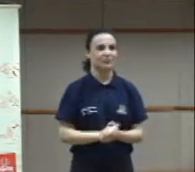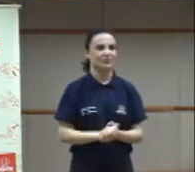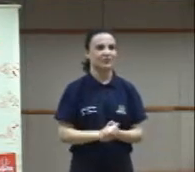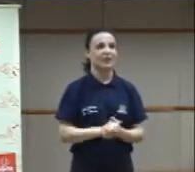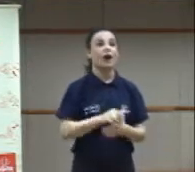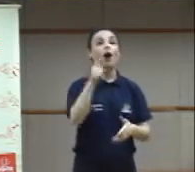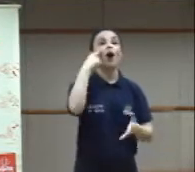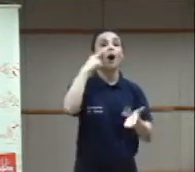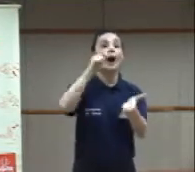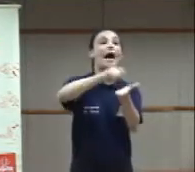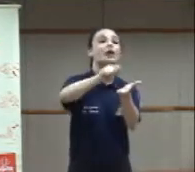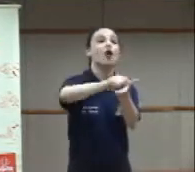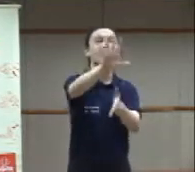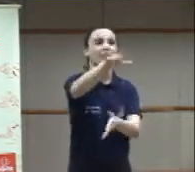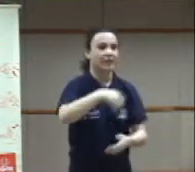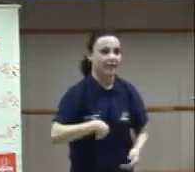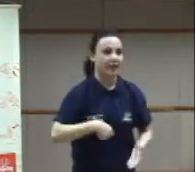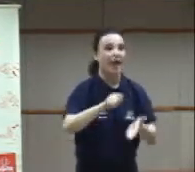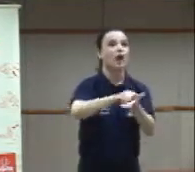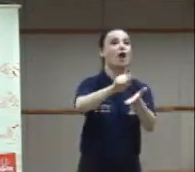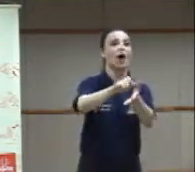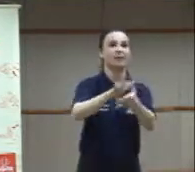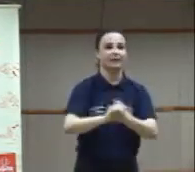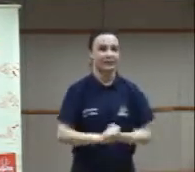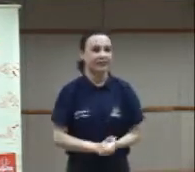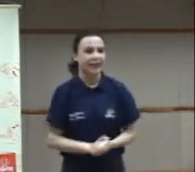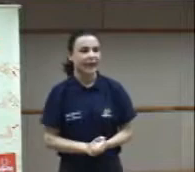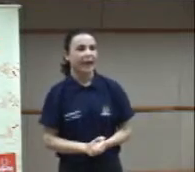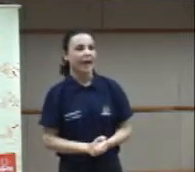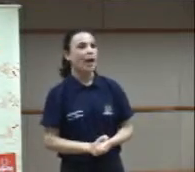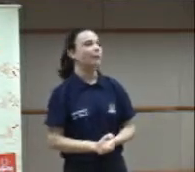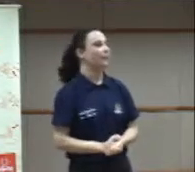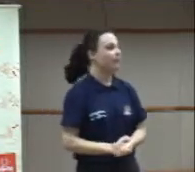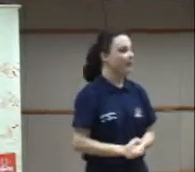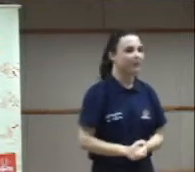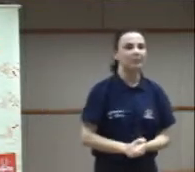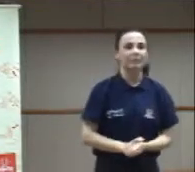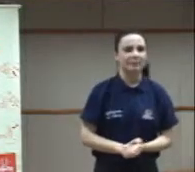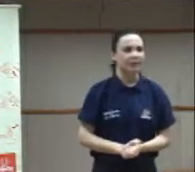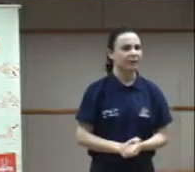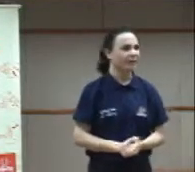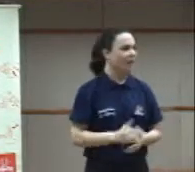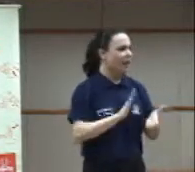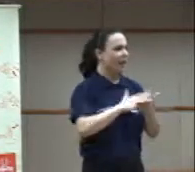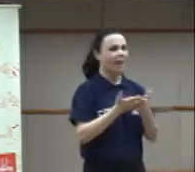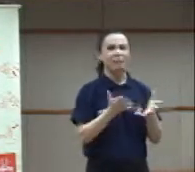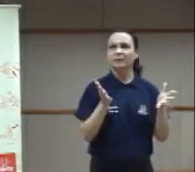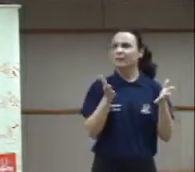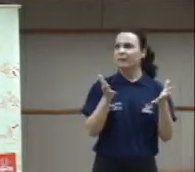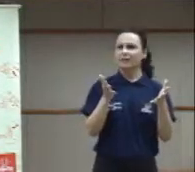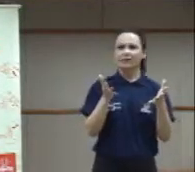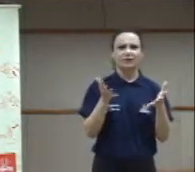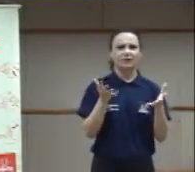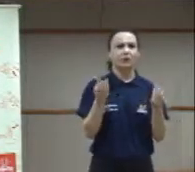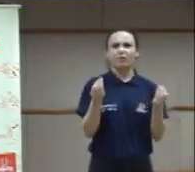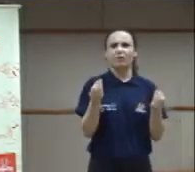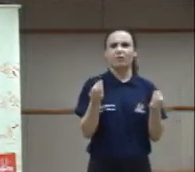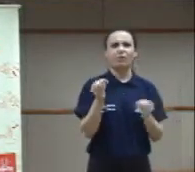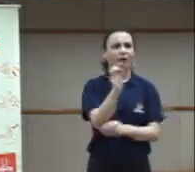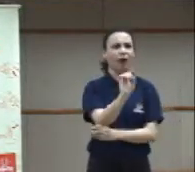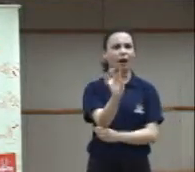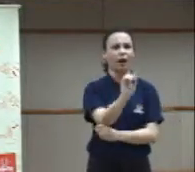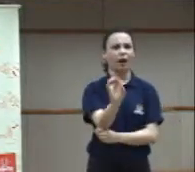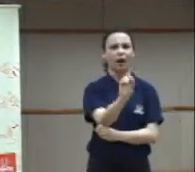está dizendo. Ela primeiro tem que olhar para o intérprete, depois escrever, acabou o tempo. Então, explicar em aula,